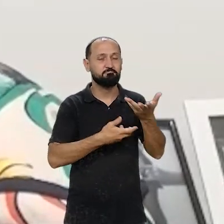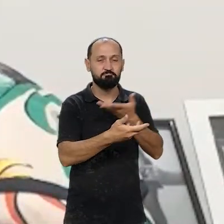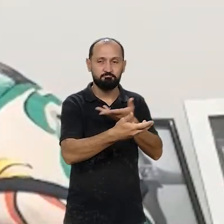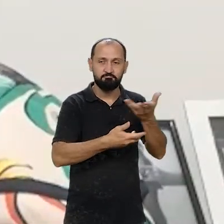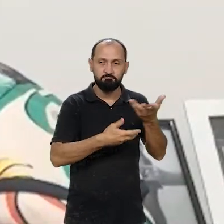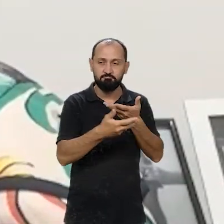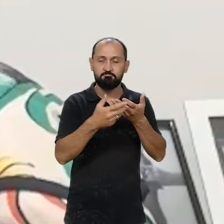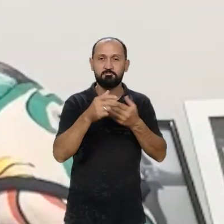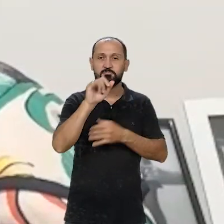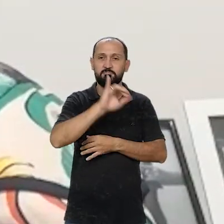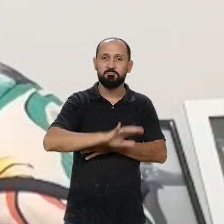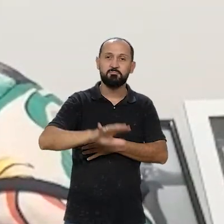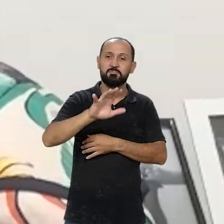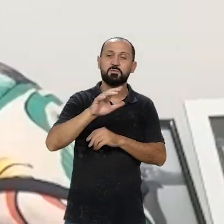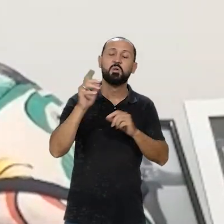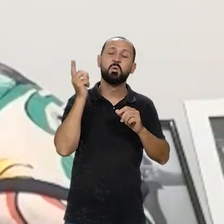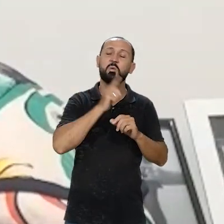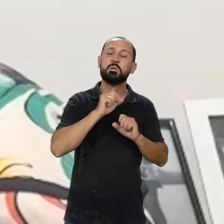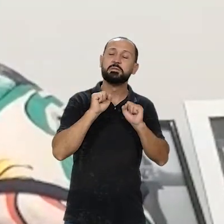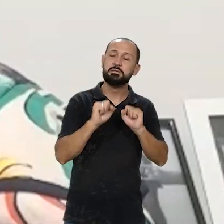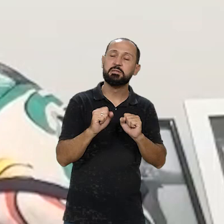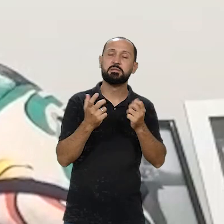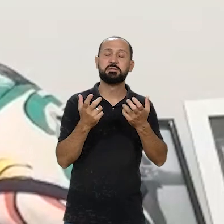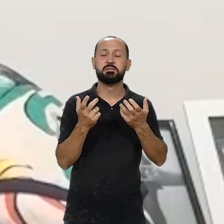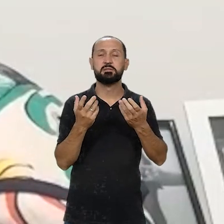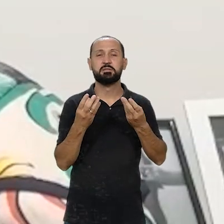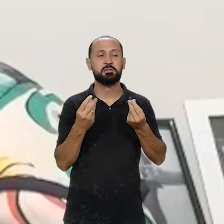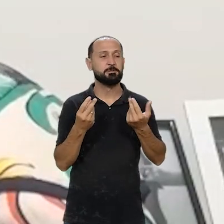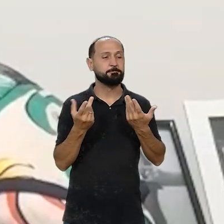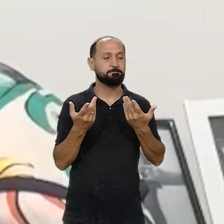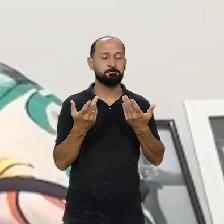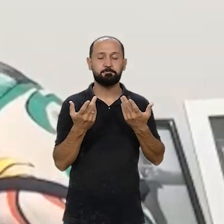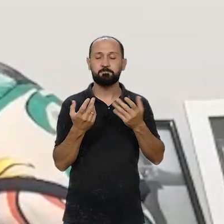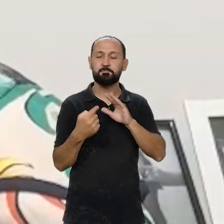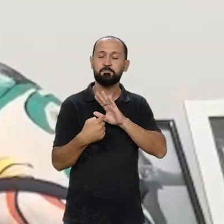dedicatórias e imagens que pudesse